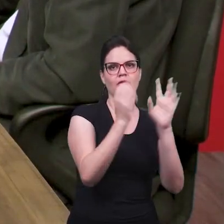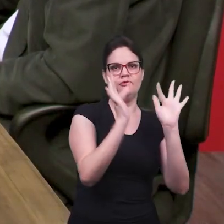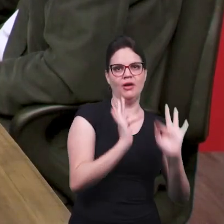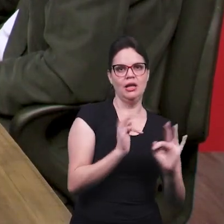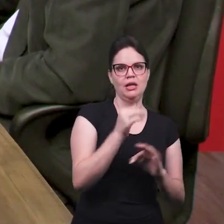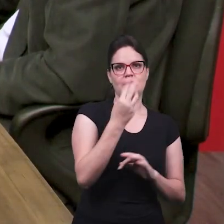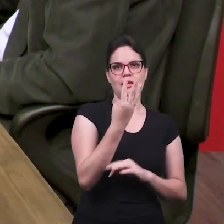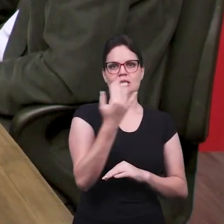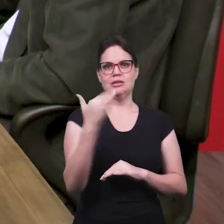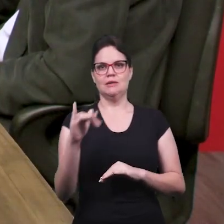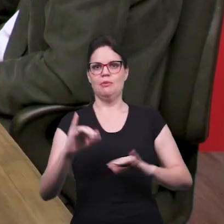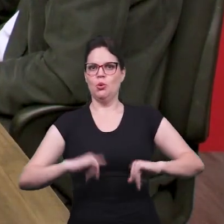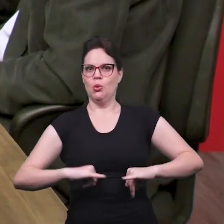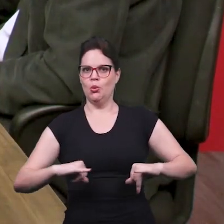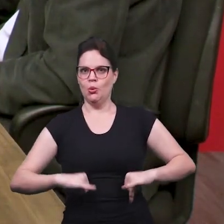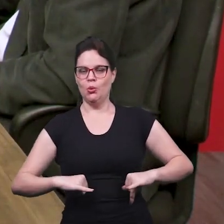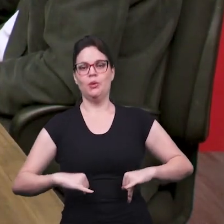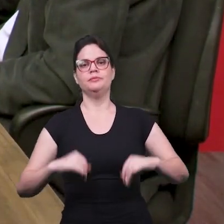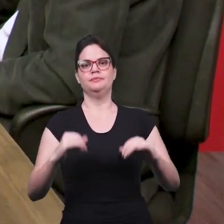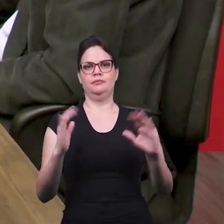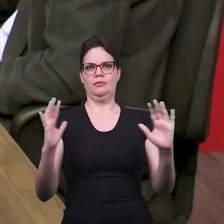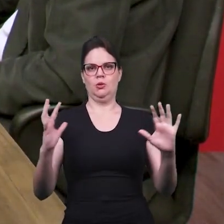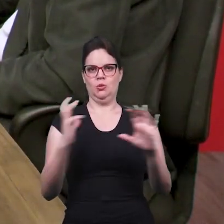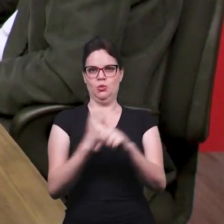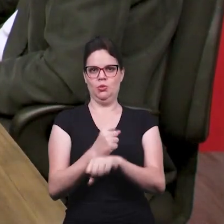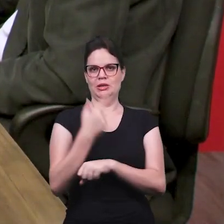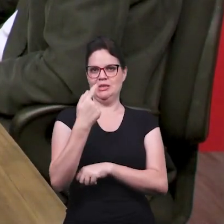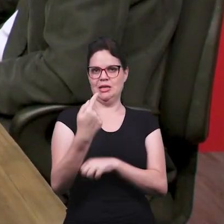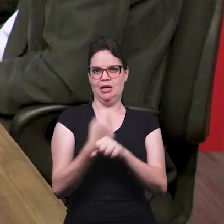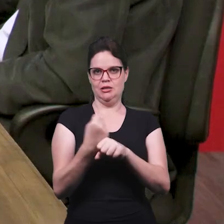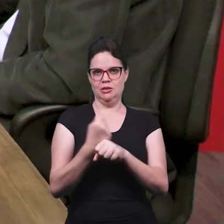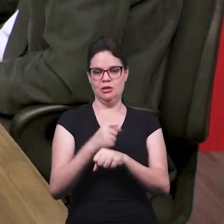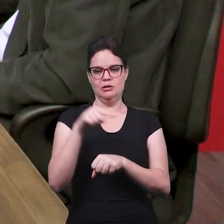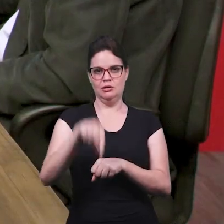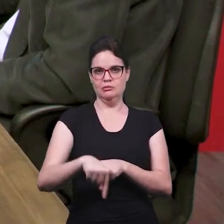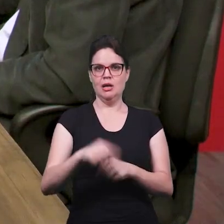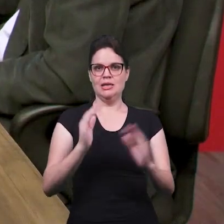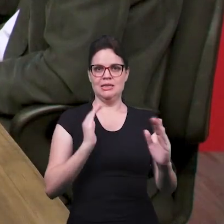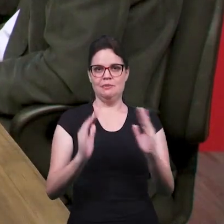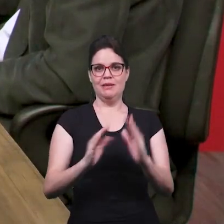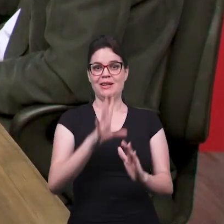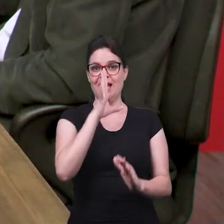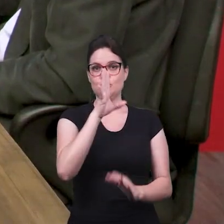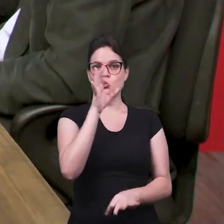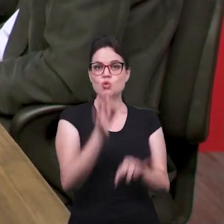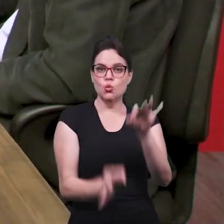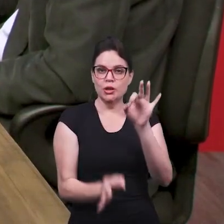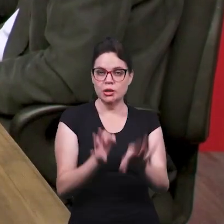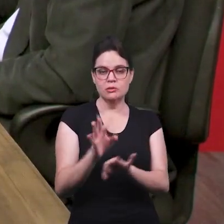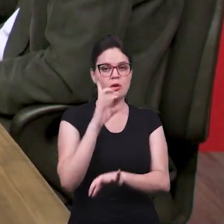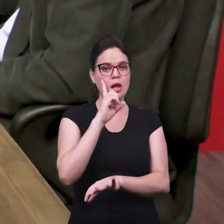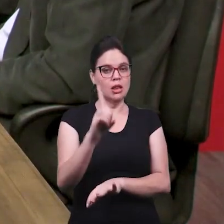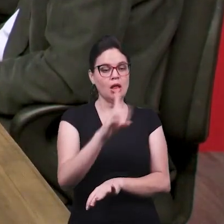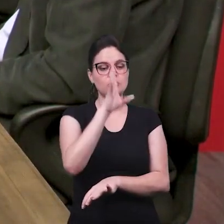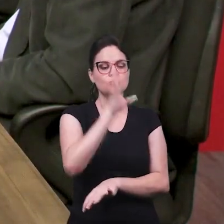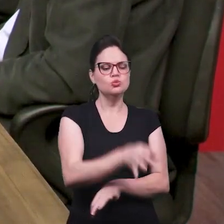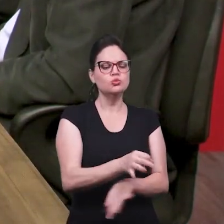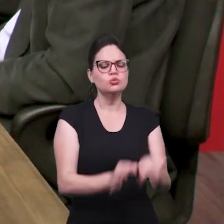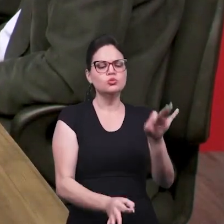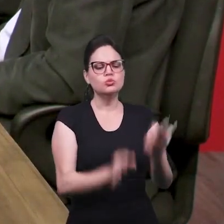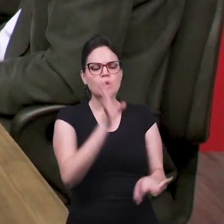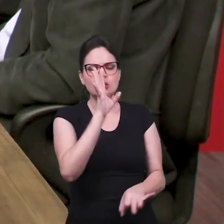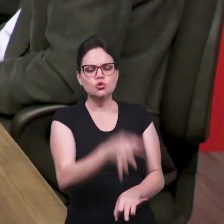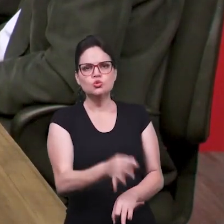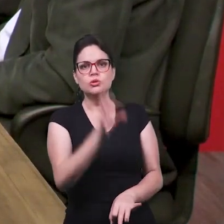foi até falado em alguns seminários pelo pastor Gileti, os juízes de Deus, ali começa o juízo de Deus. Repara que antes da igreja